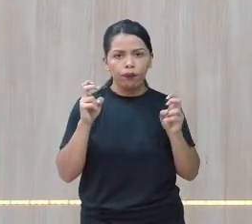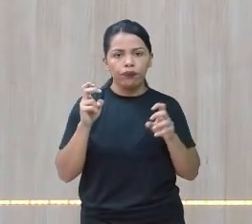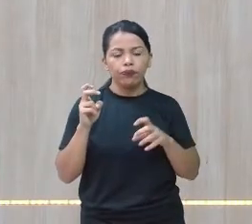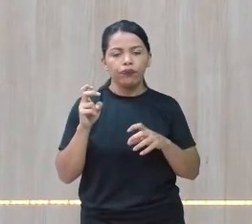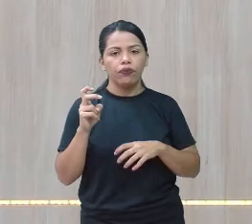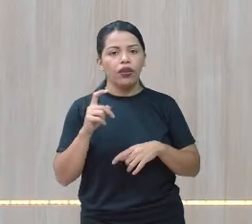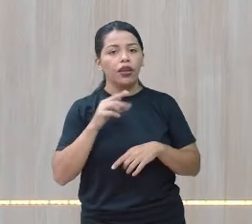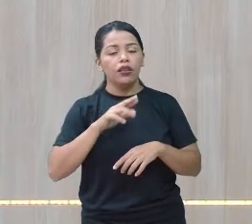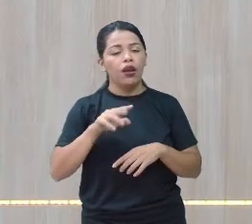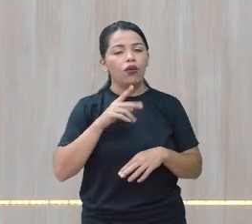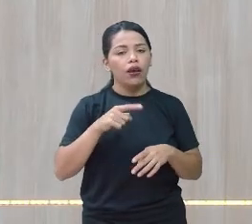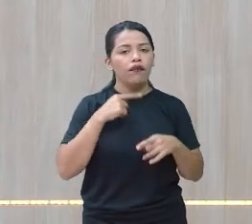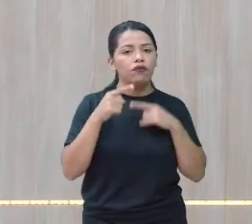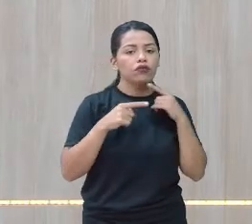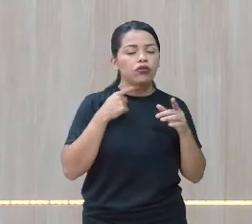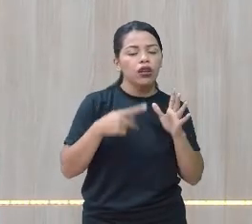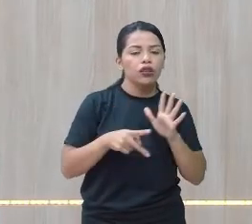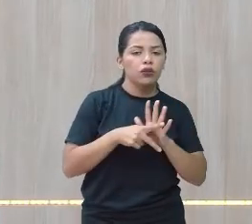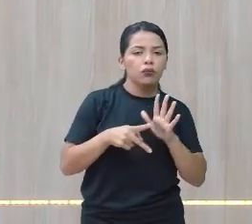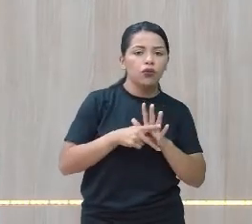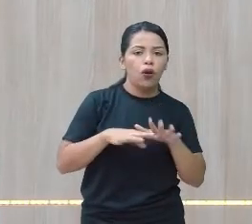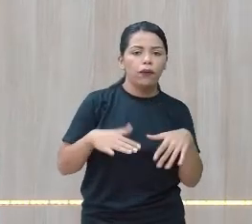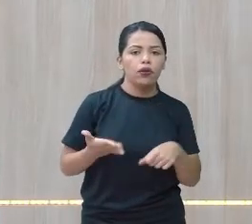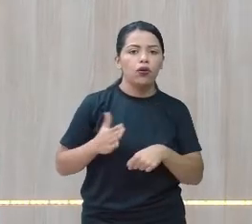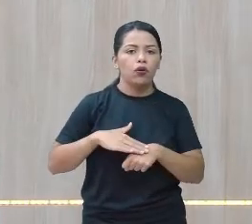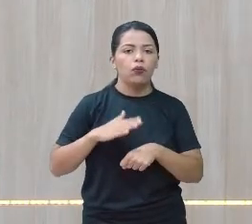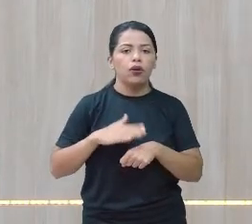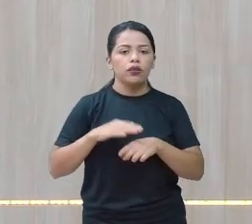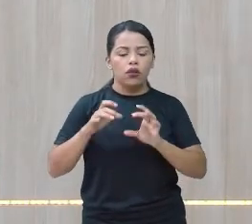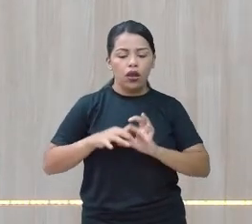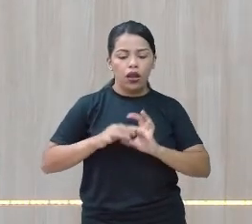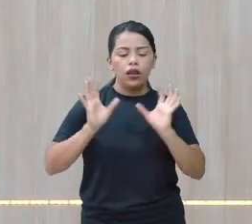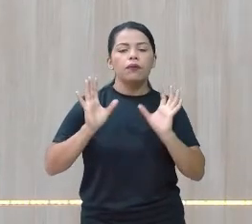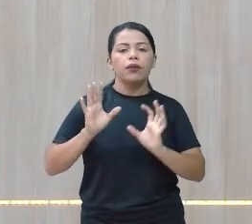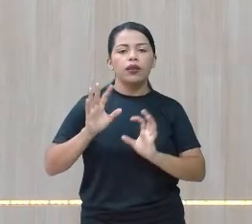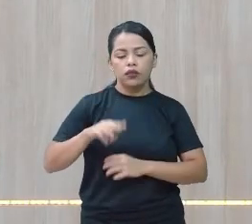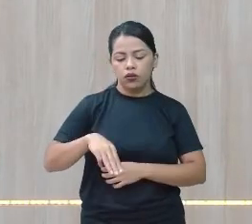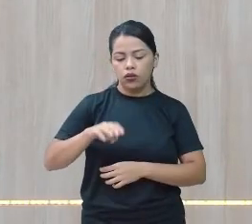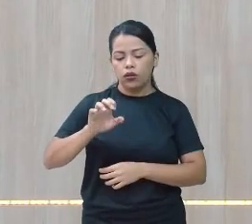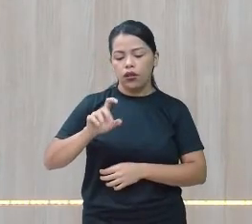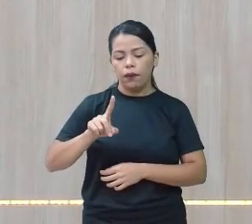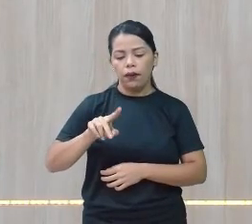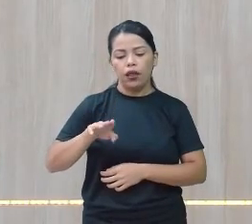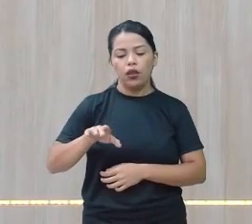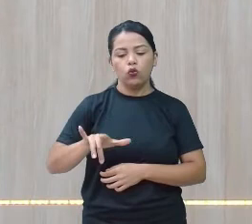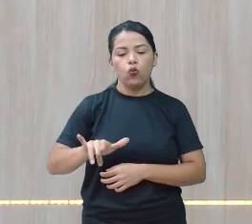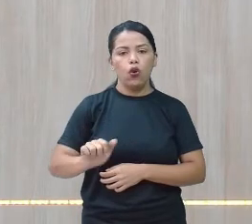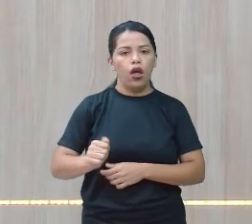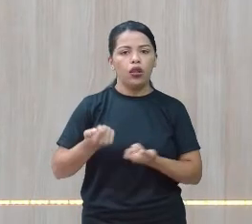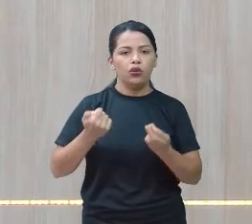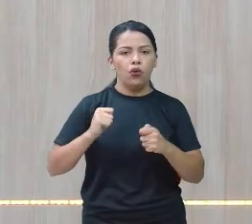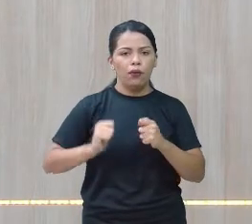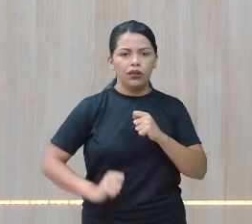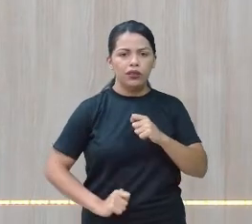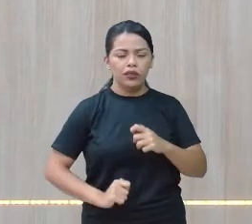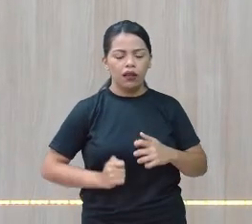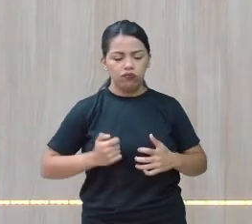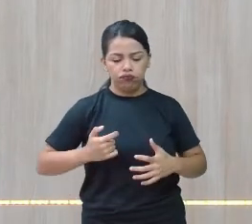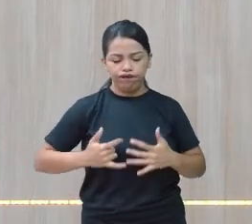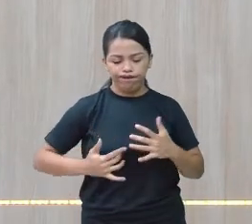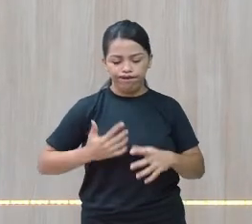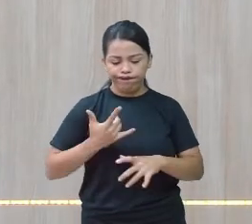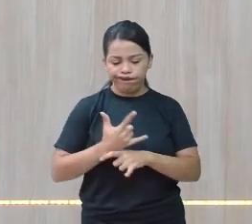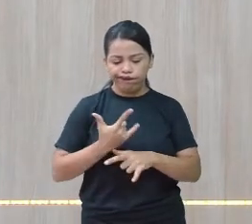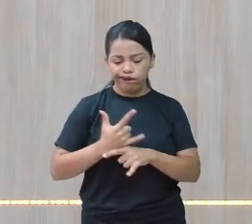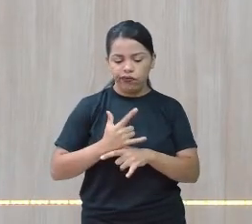a ação e com a permissão aí da medula. Então, a medula não passou para o